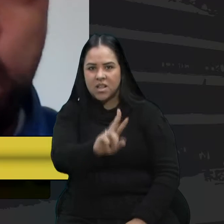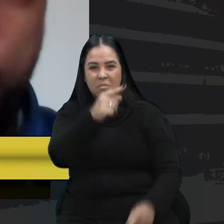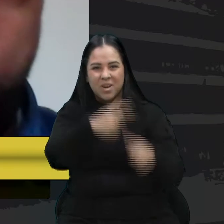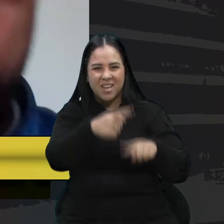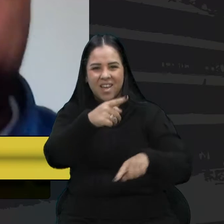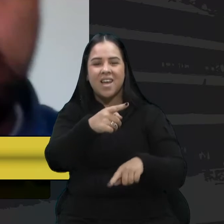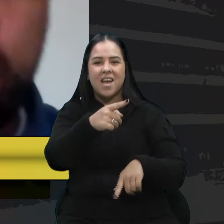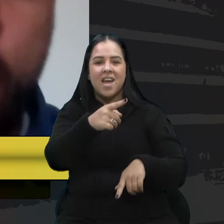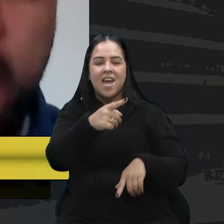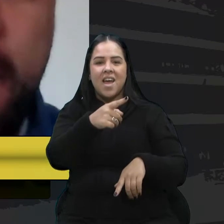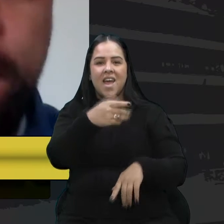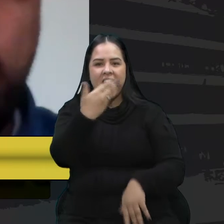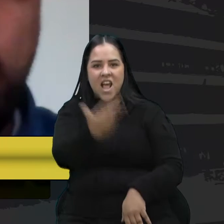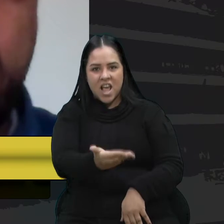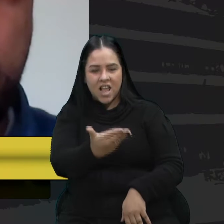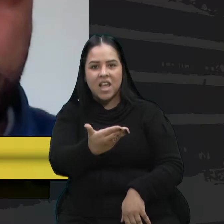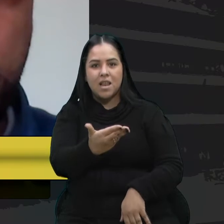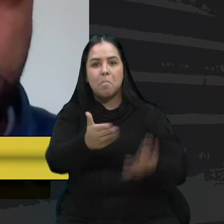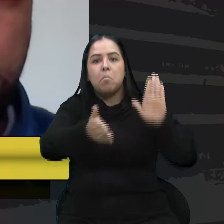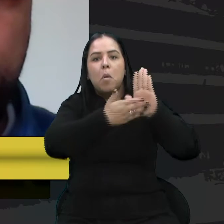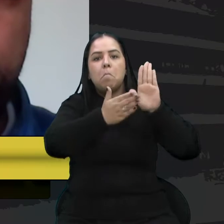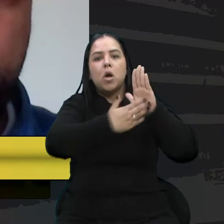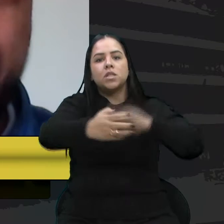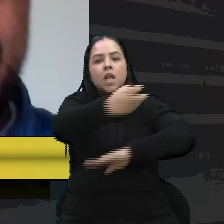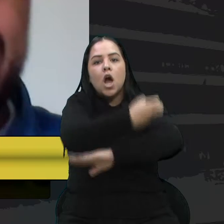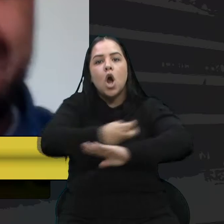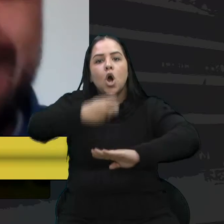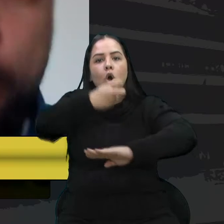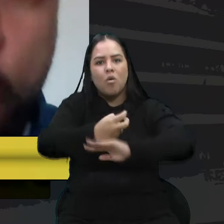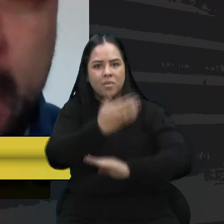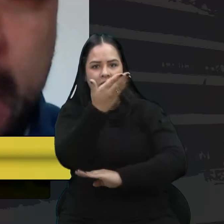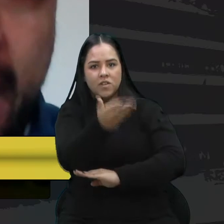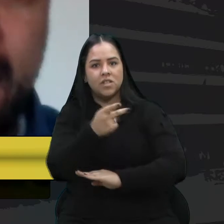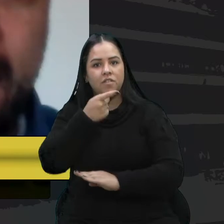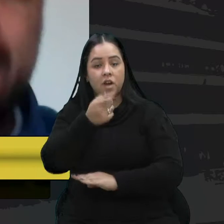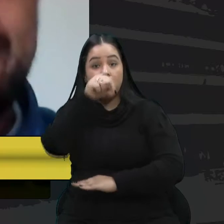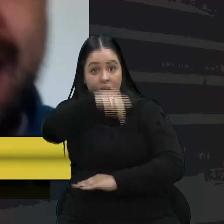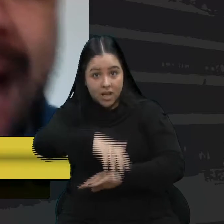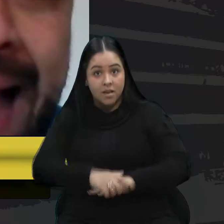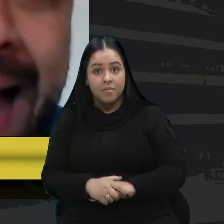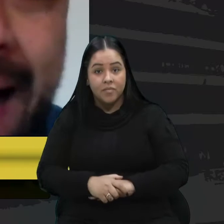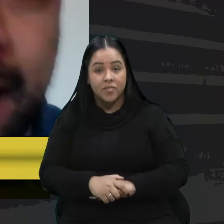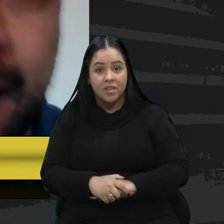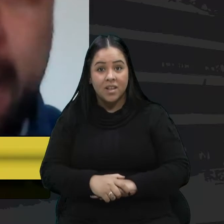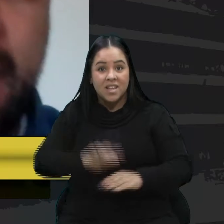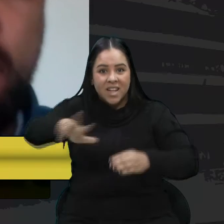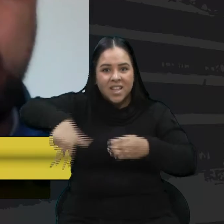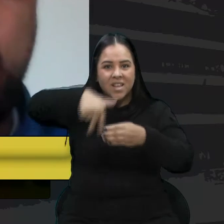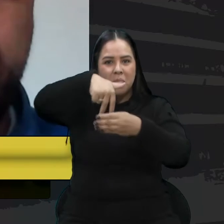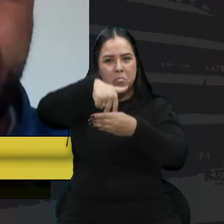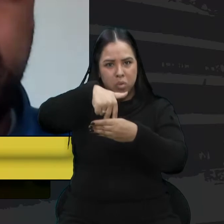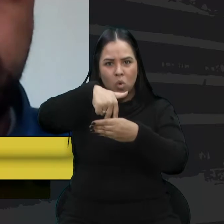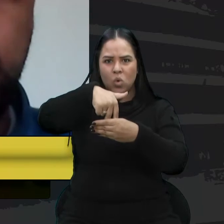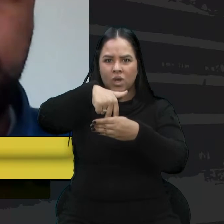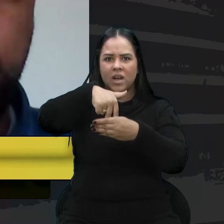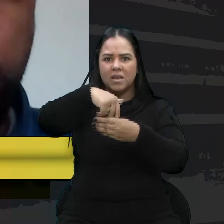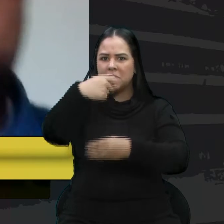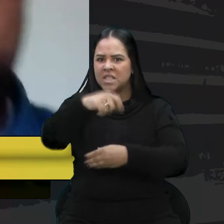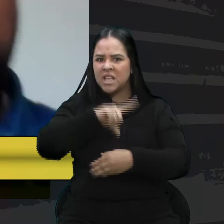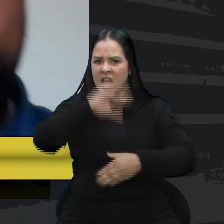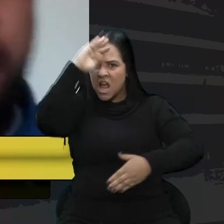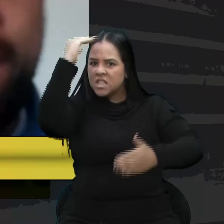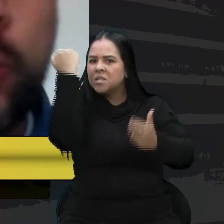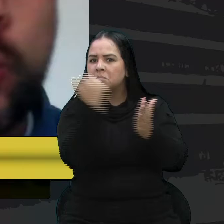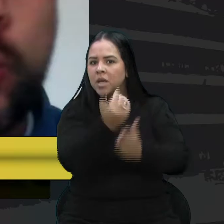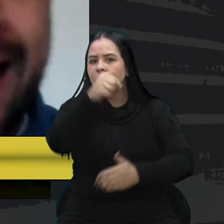propõe golpe que o senhor referendou aqui. Nessa tribuna sagrada da Câmara de Vereadores de Caxias do Sul, que